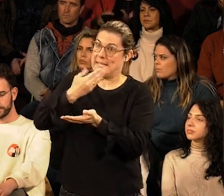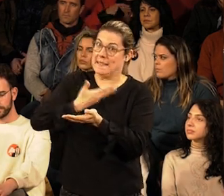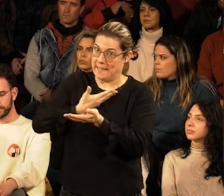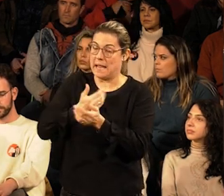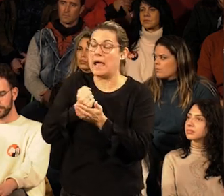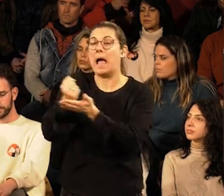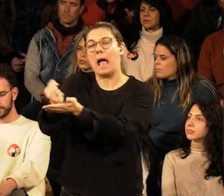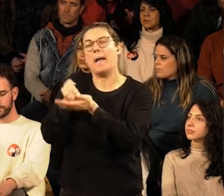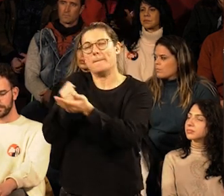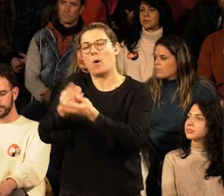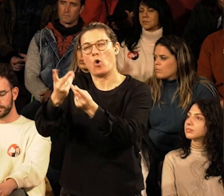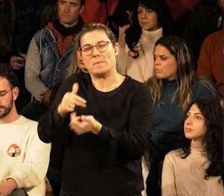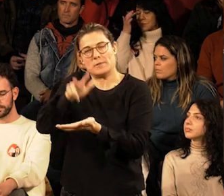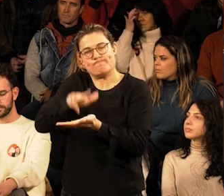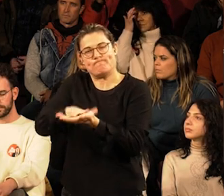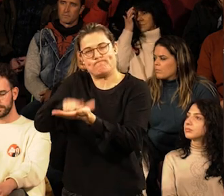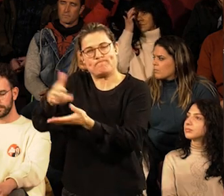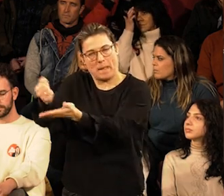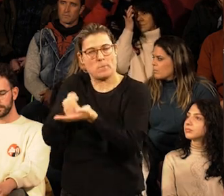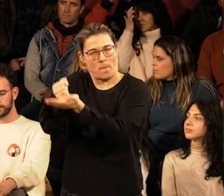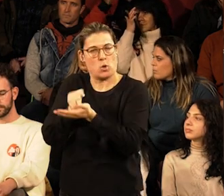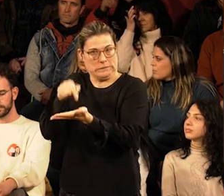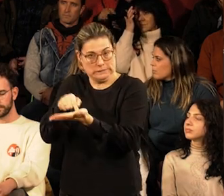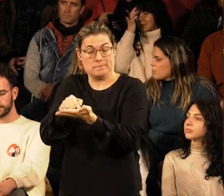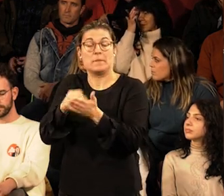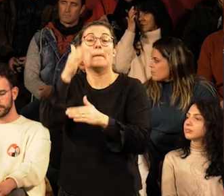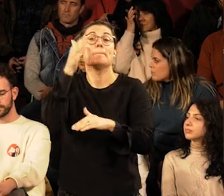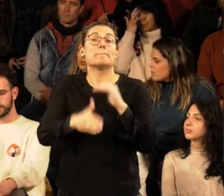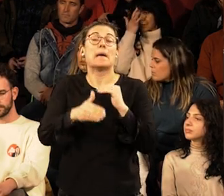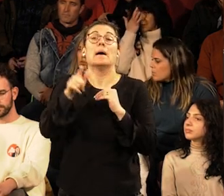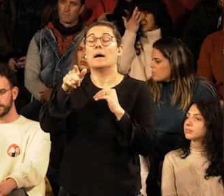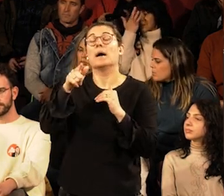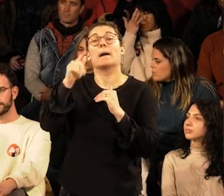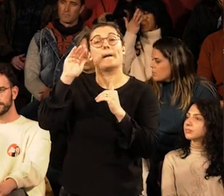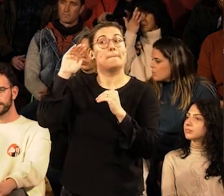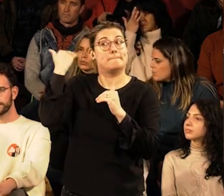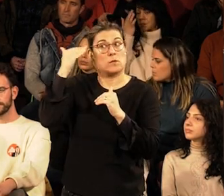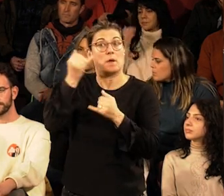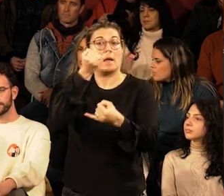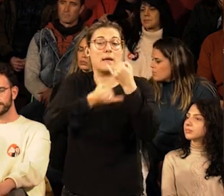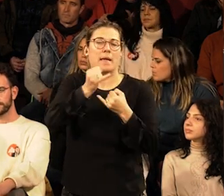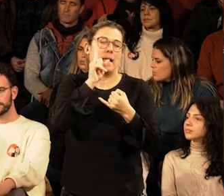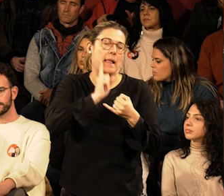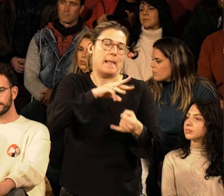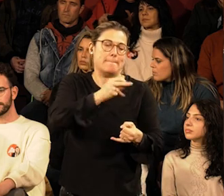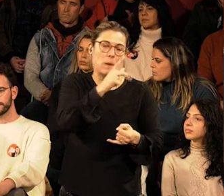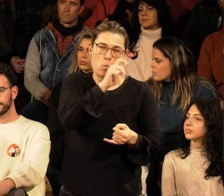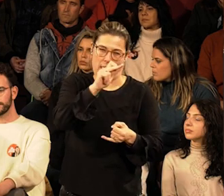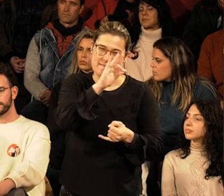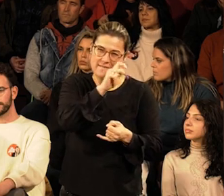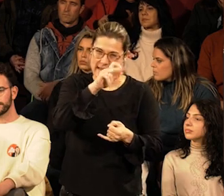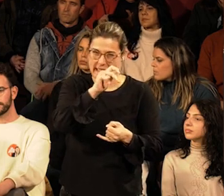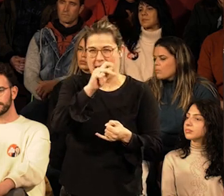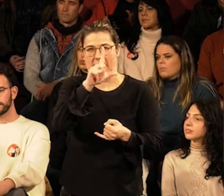orçamentos de estado entretanto Passos es coig substitui Manuela Ferreira Leite como líder da